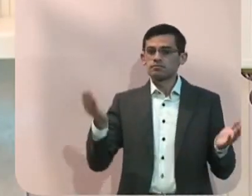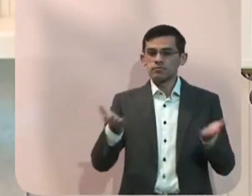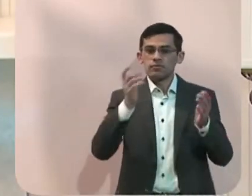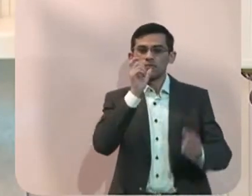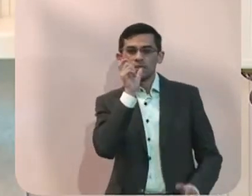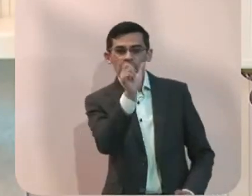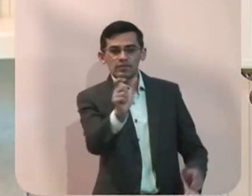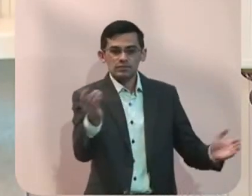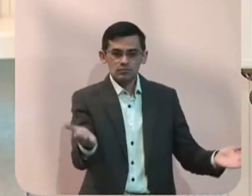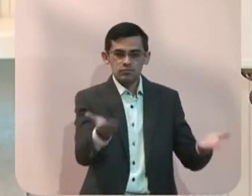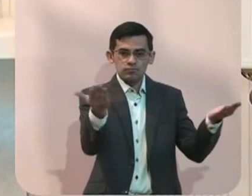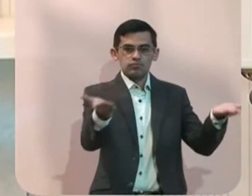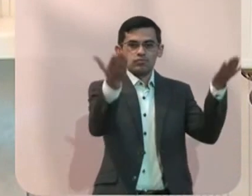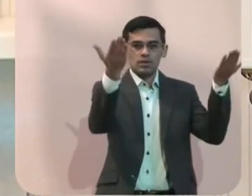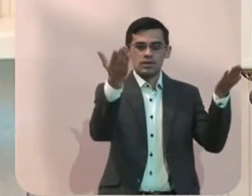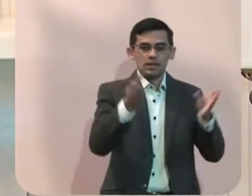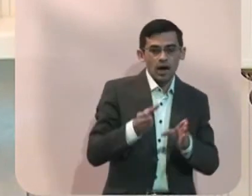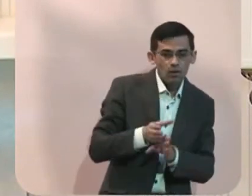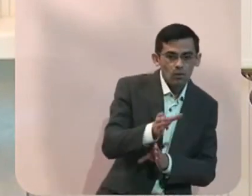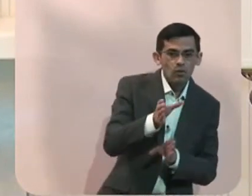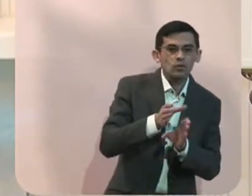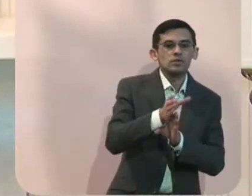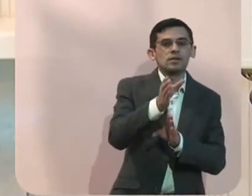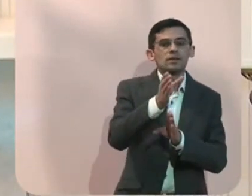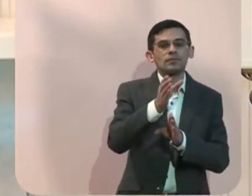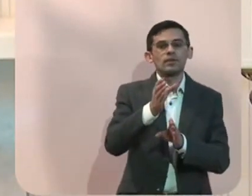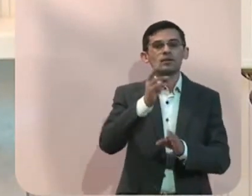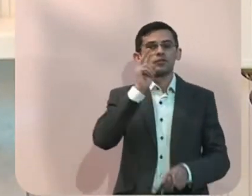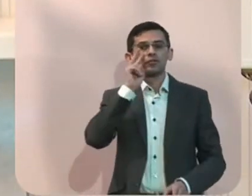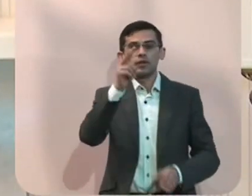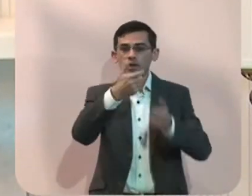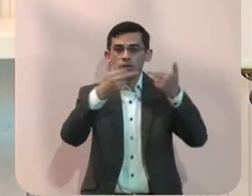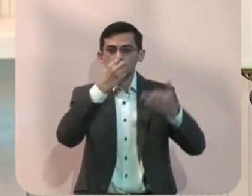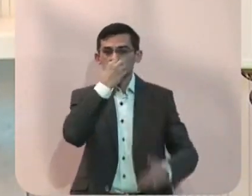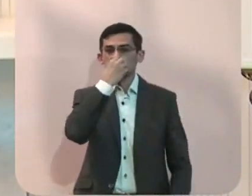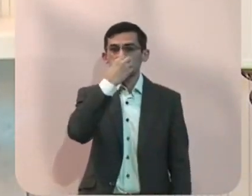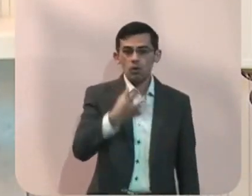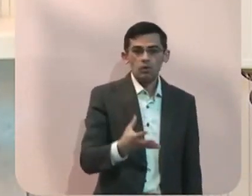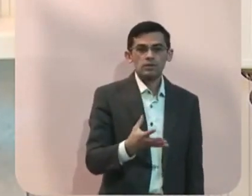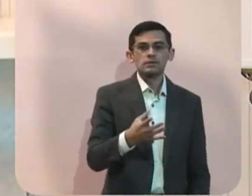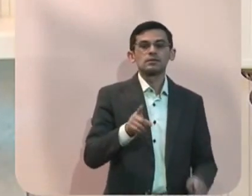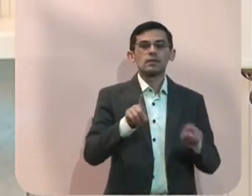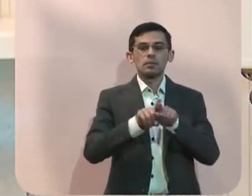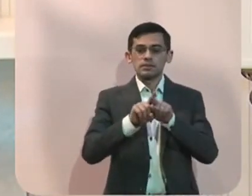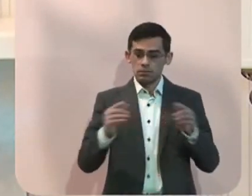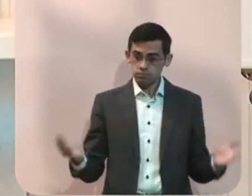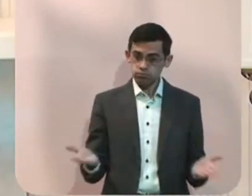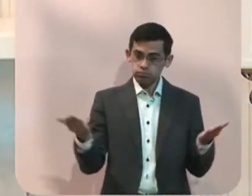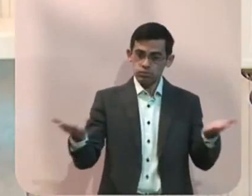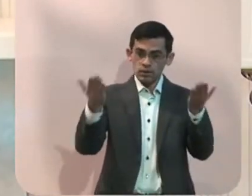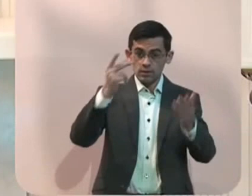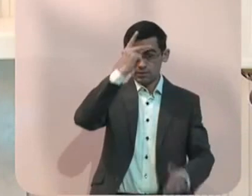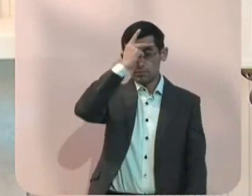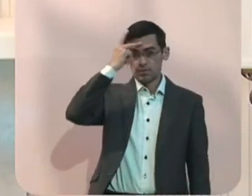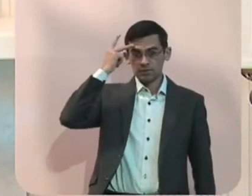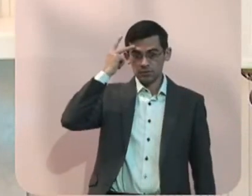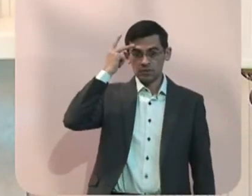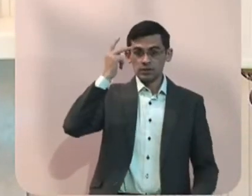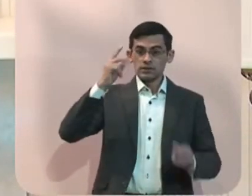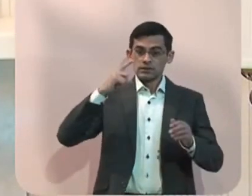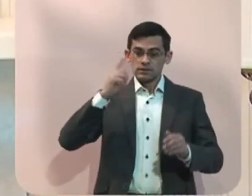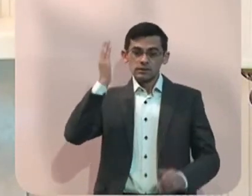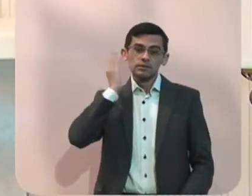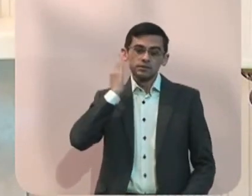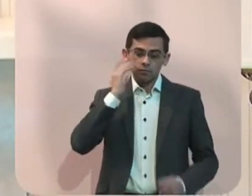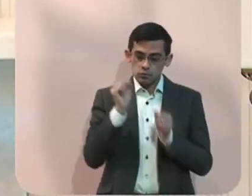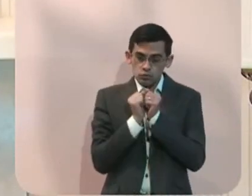gente que saiba motivar, gente que saiba crer no melhor, gente que saiba incentivar, gente que saiba caminhar